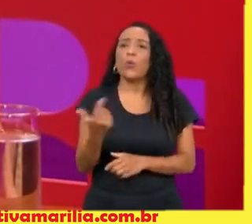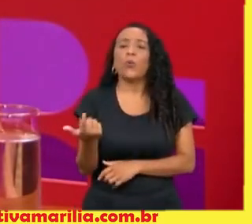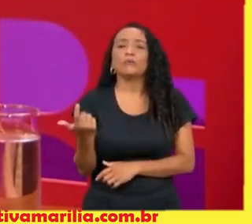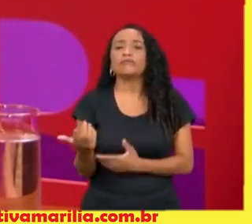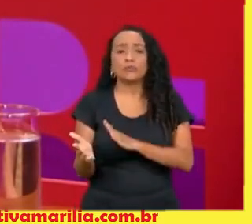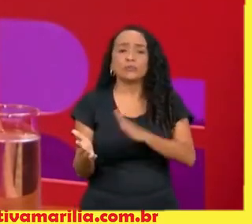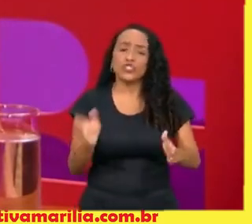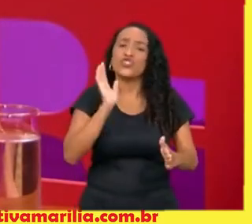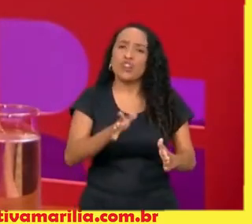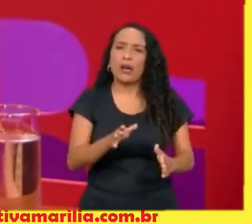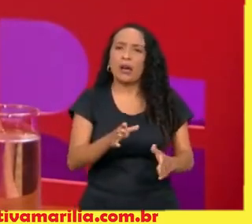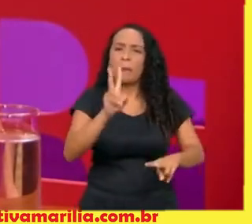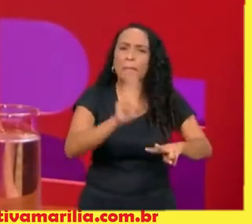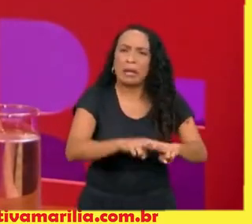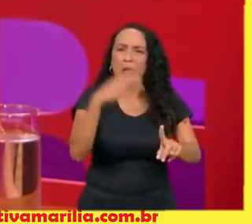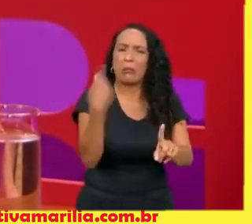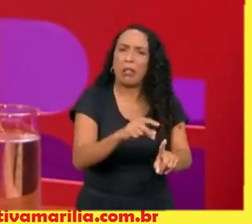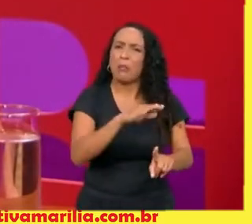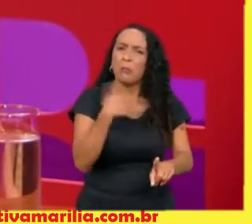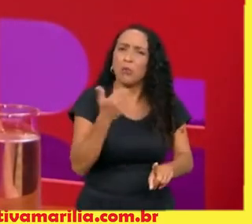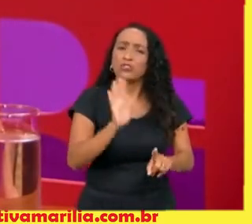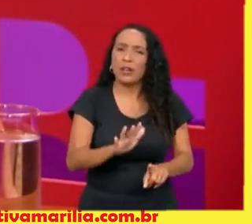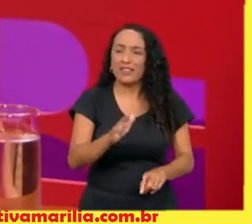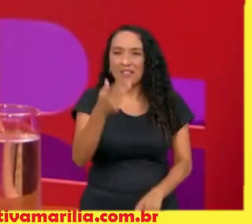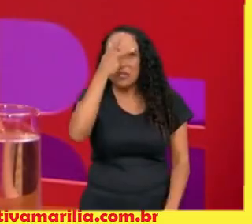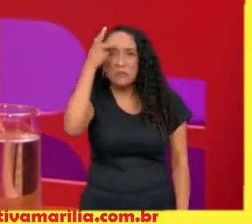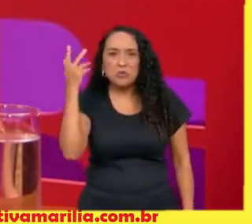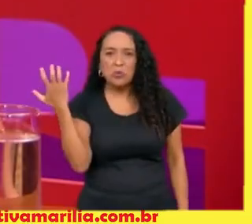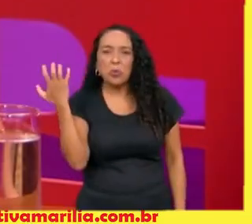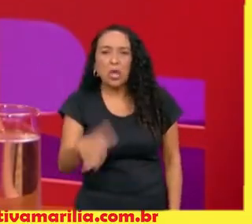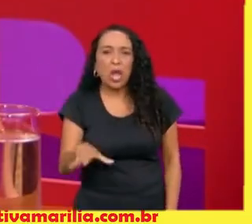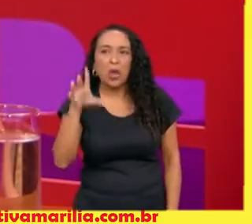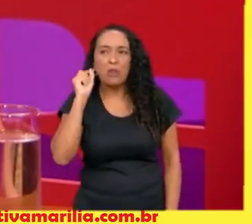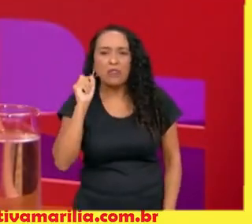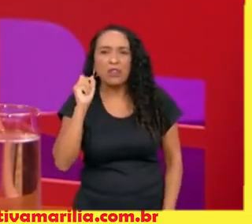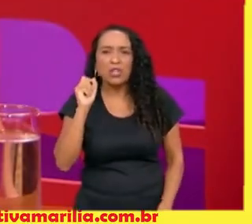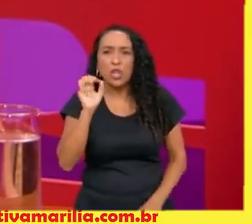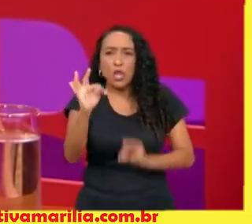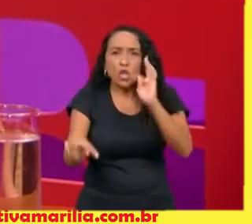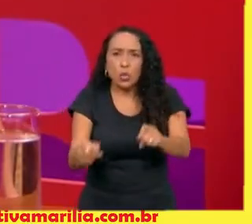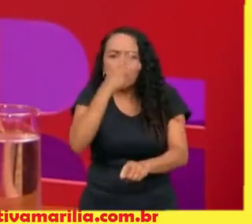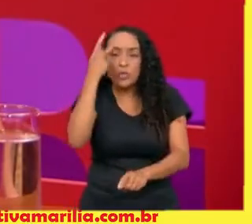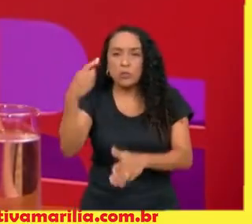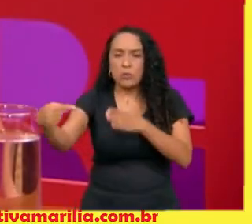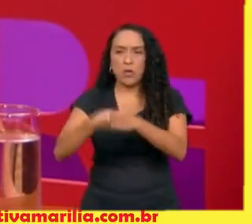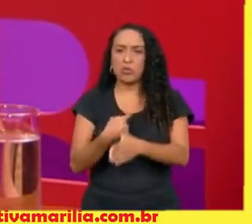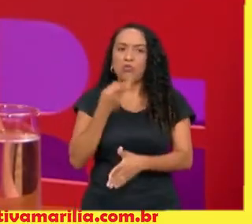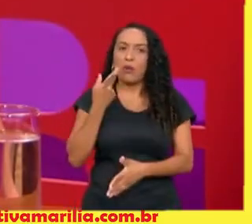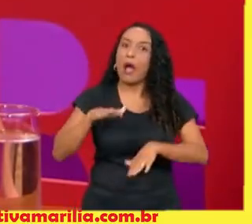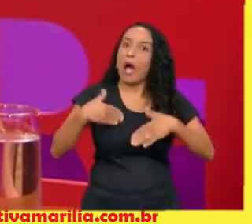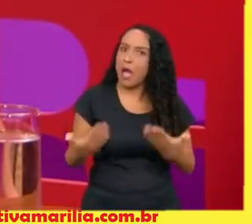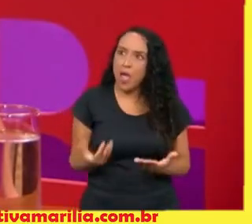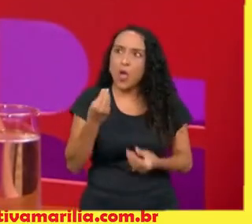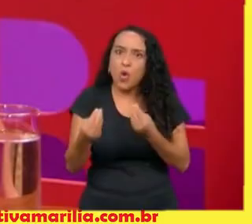Morto, desaparecido, exilado. As pessoas não queriam ouvir. Todas as pessoas que me fizeram essa pergunta, não falavam, como é que